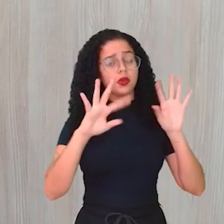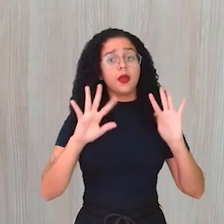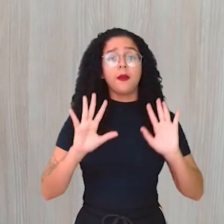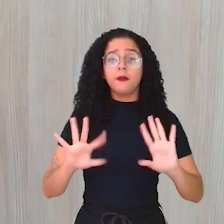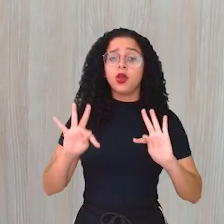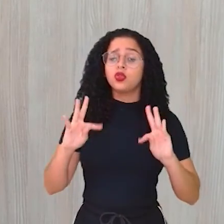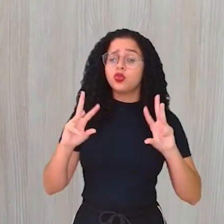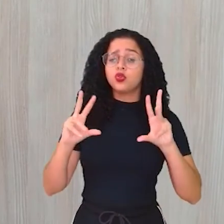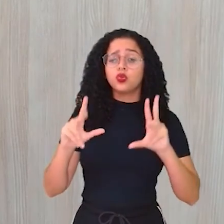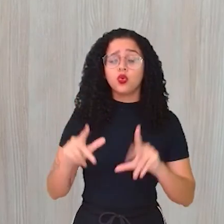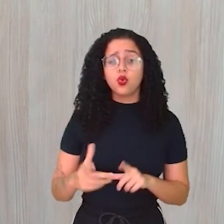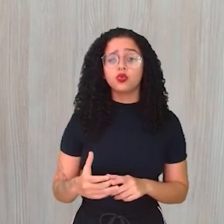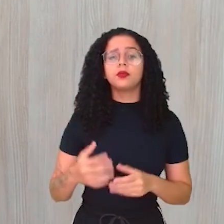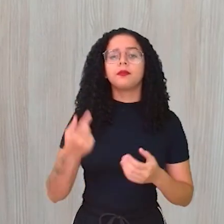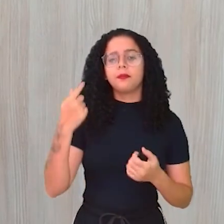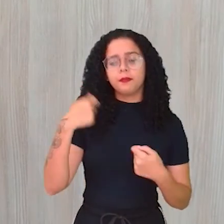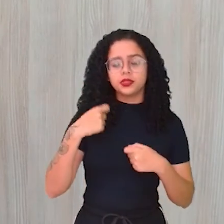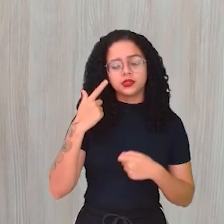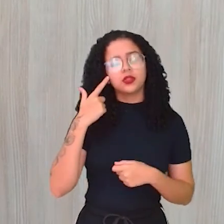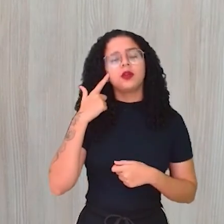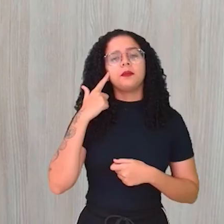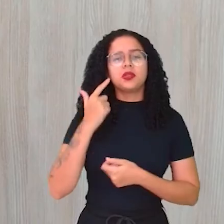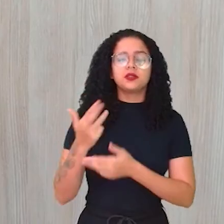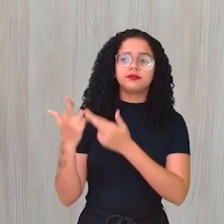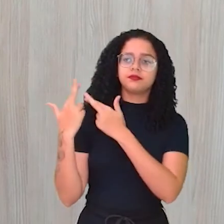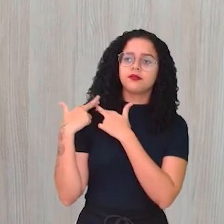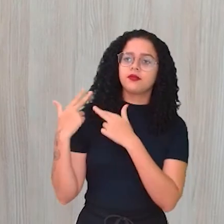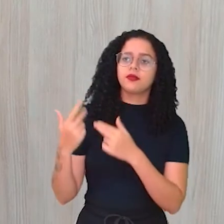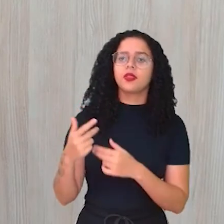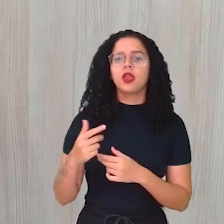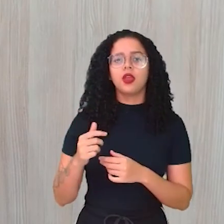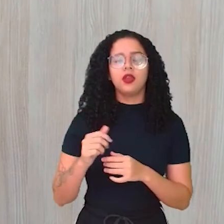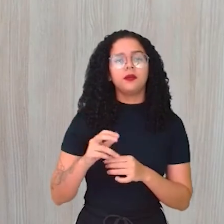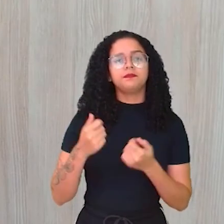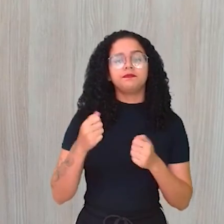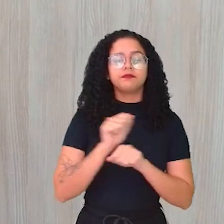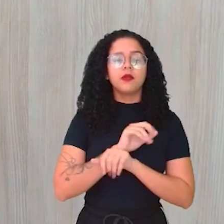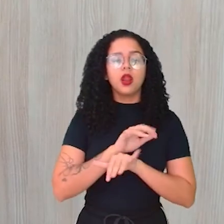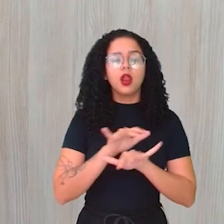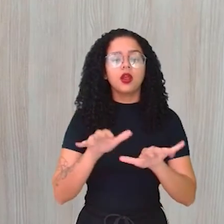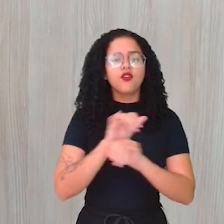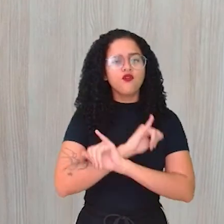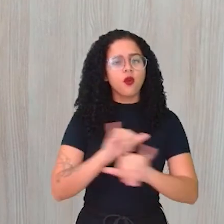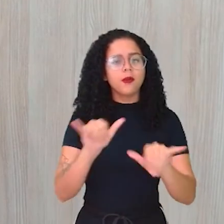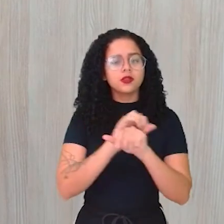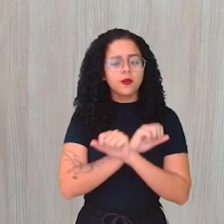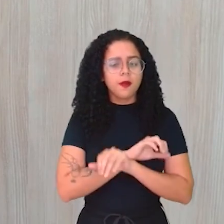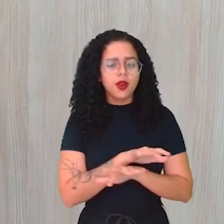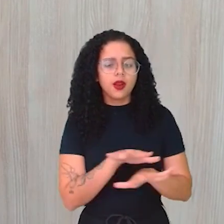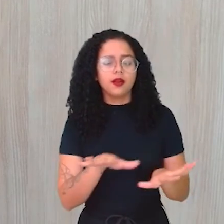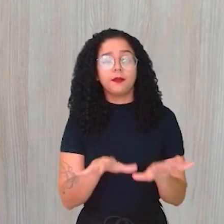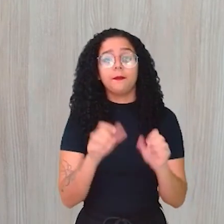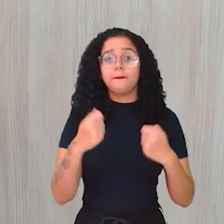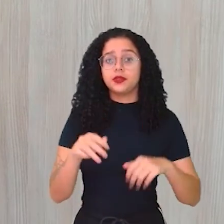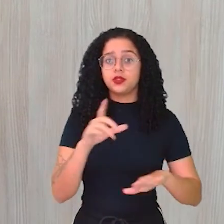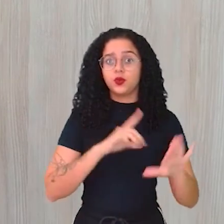pessoal, pensando aí na responsabilidade enquanto agente de comunicação, enquanto disseminador de